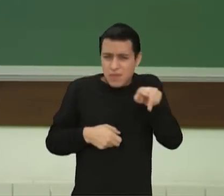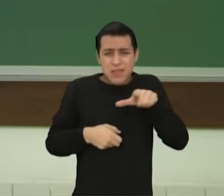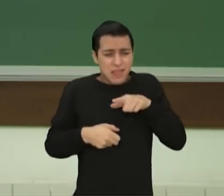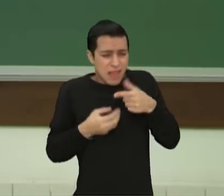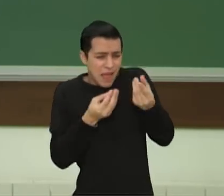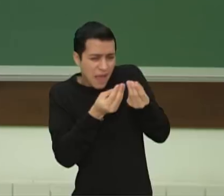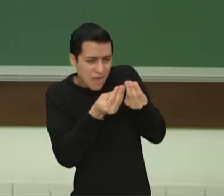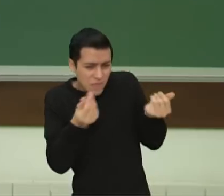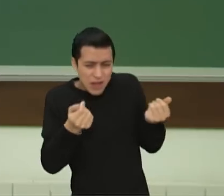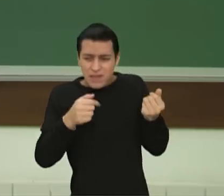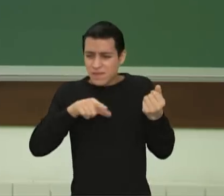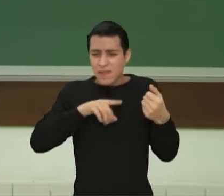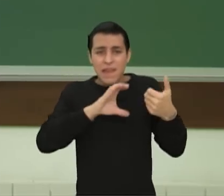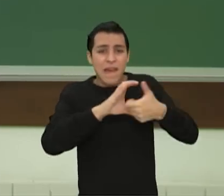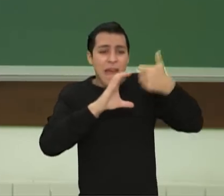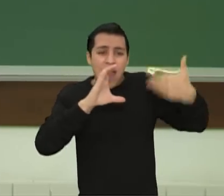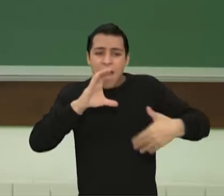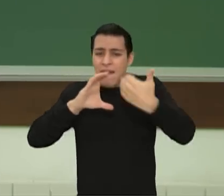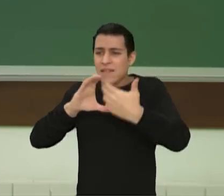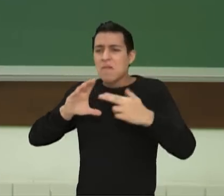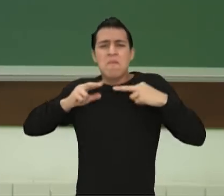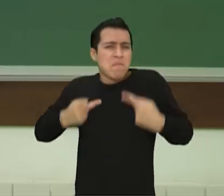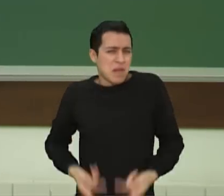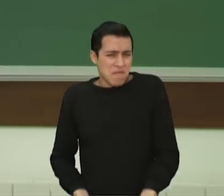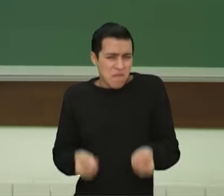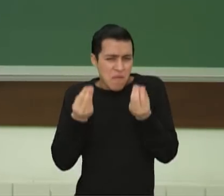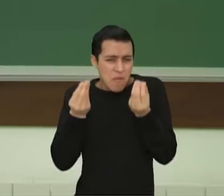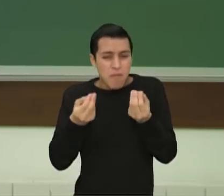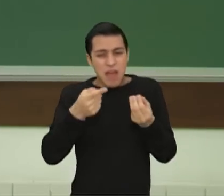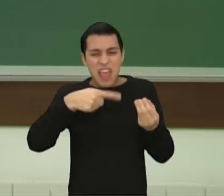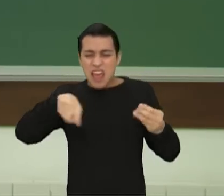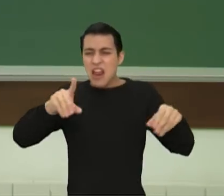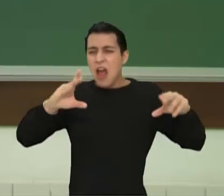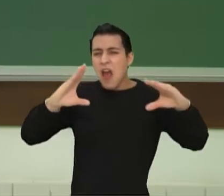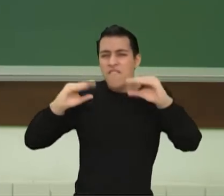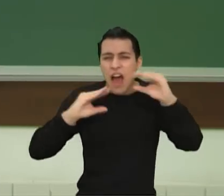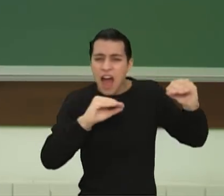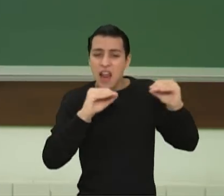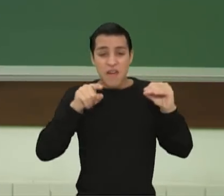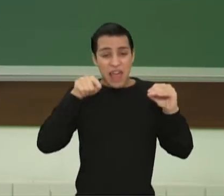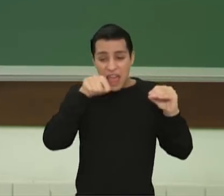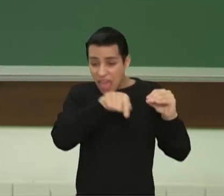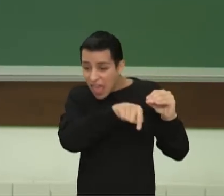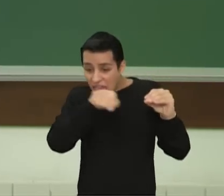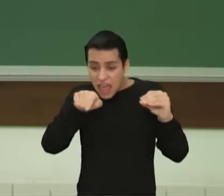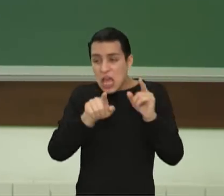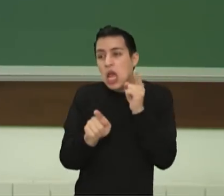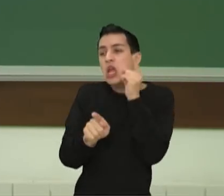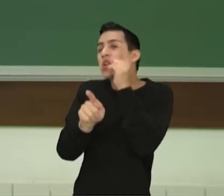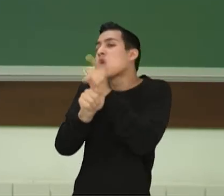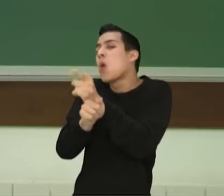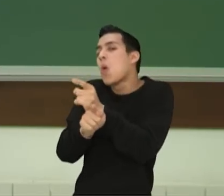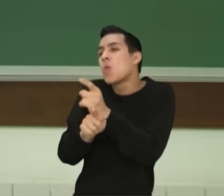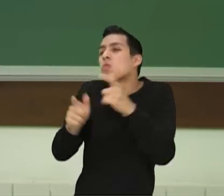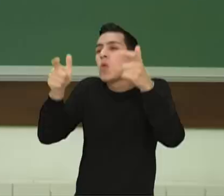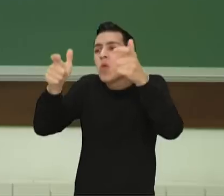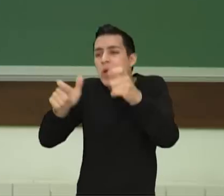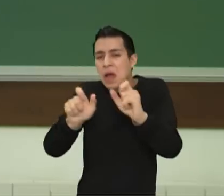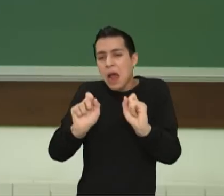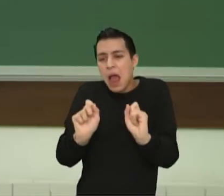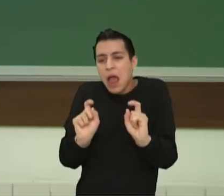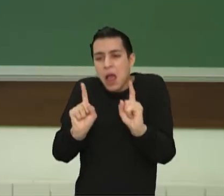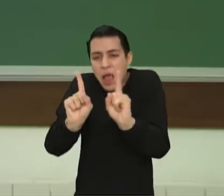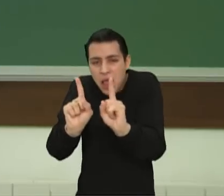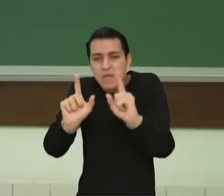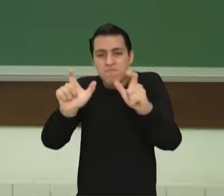qualidades, características humanas. Eles falam, eles estão indo a algum lugar marcar um encontro para conversar,